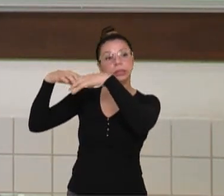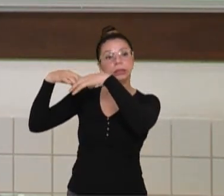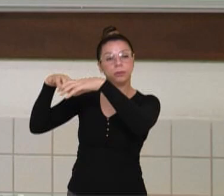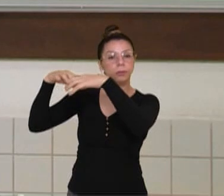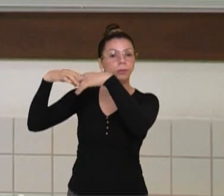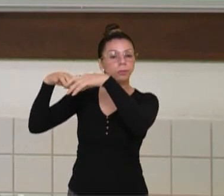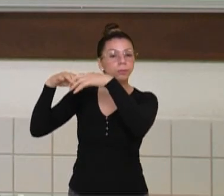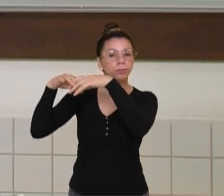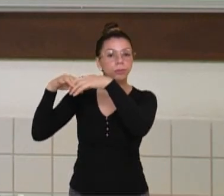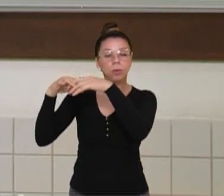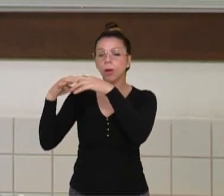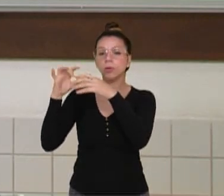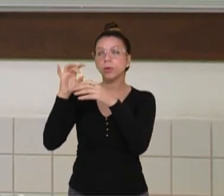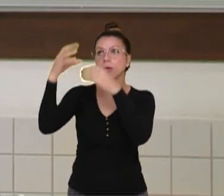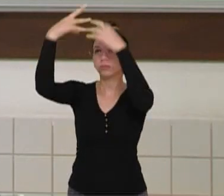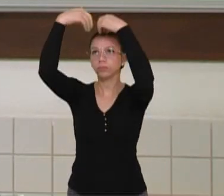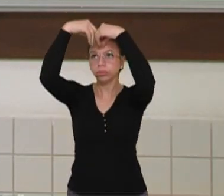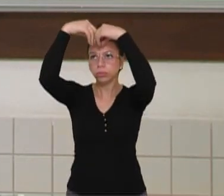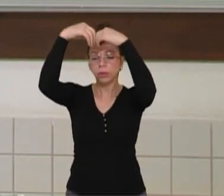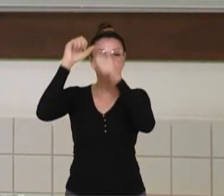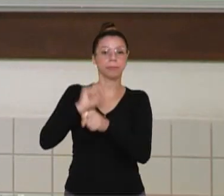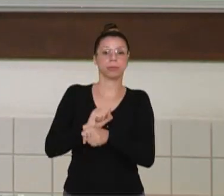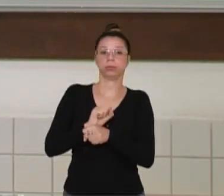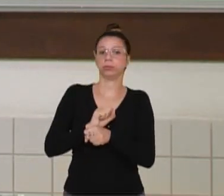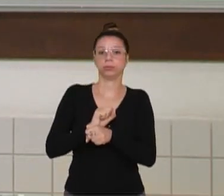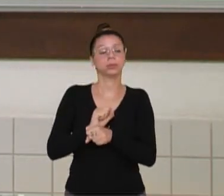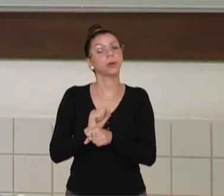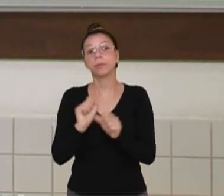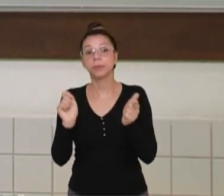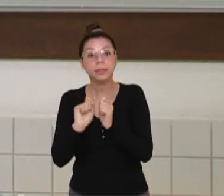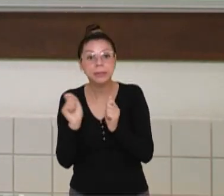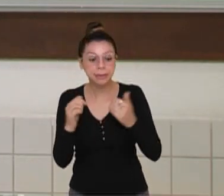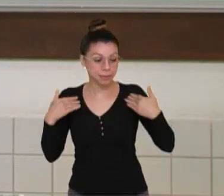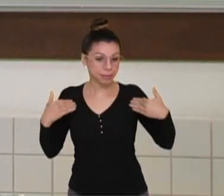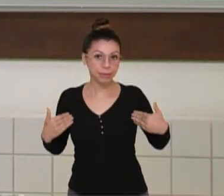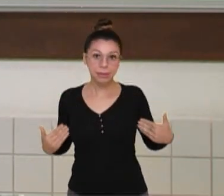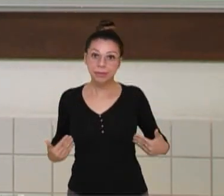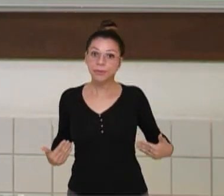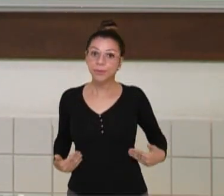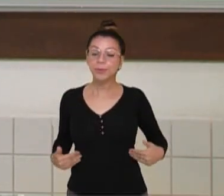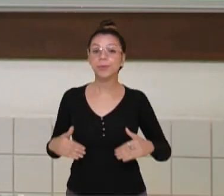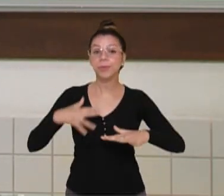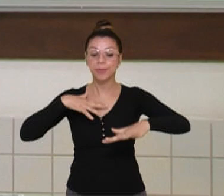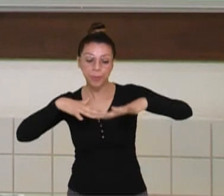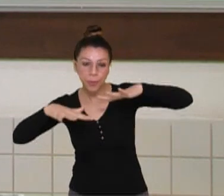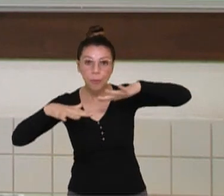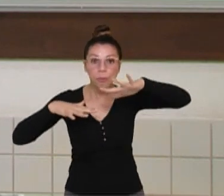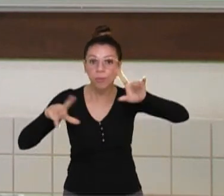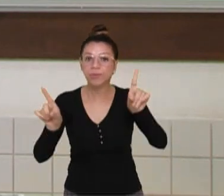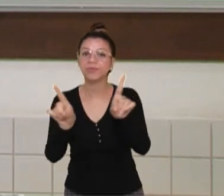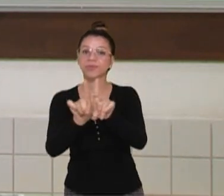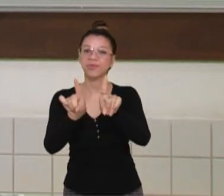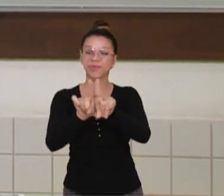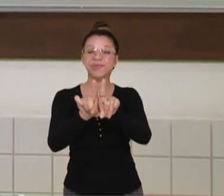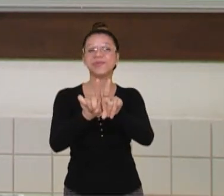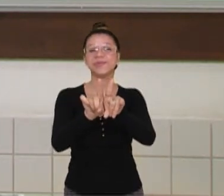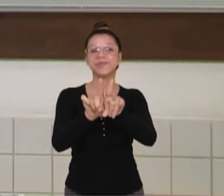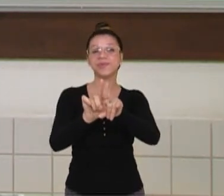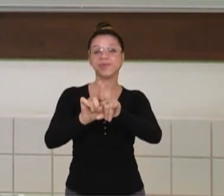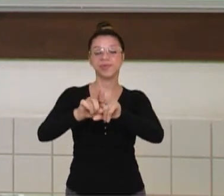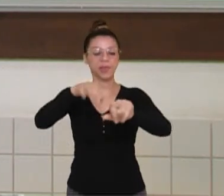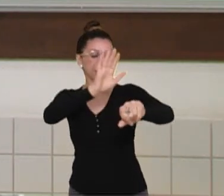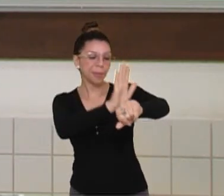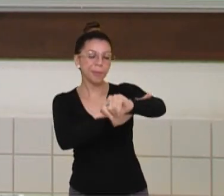dentro do teu cérebro, você não vai ficar estático, você não vai ficar parado. Então, o teu corpo tem que pensar, tá? Você tem que fazer com que os teus